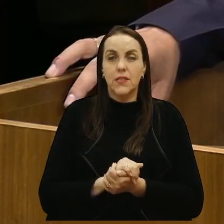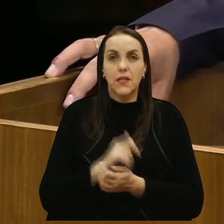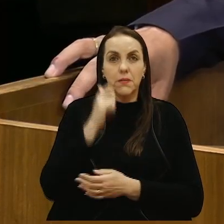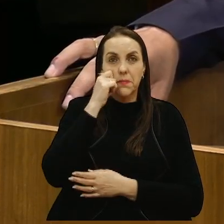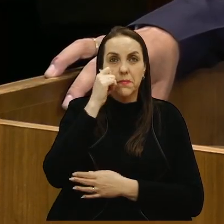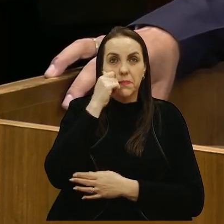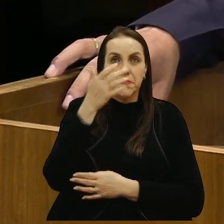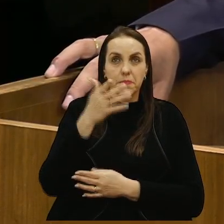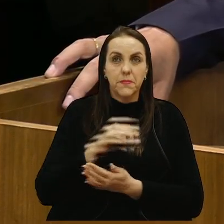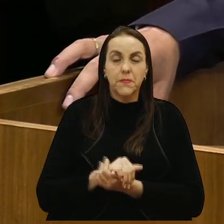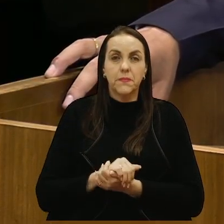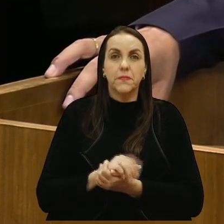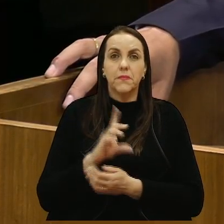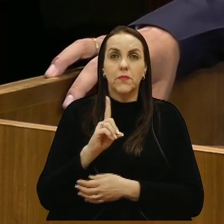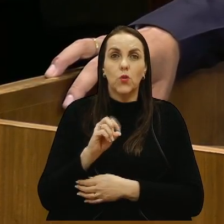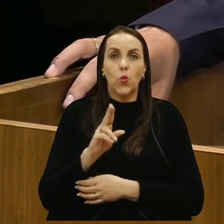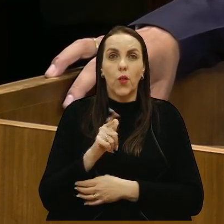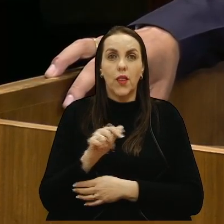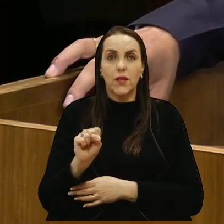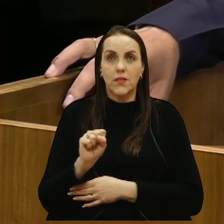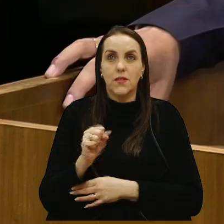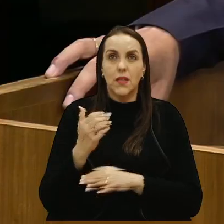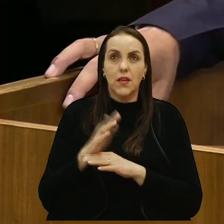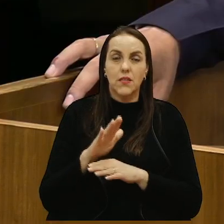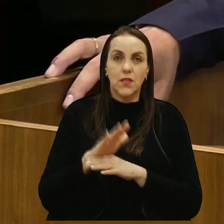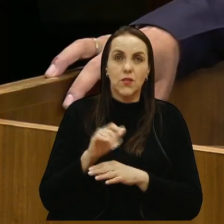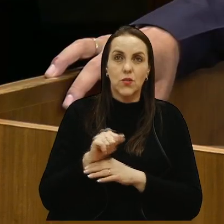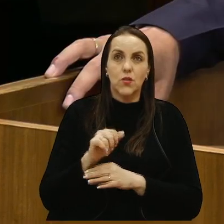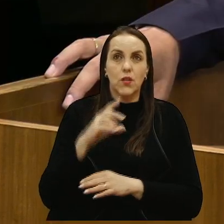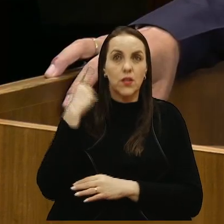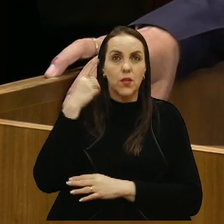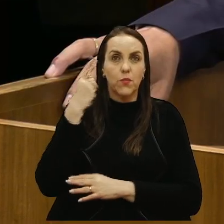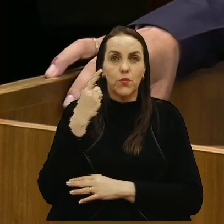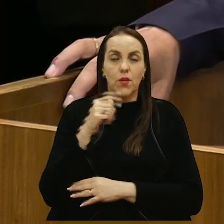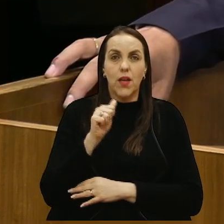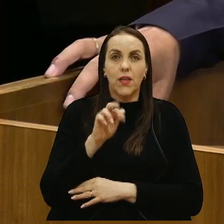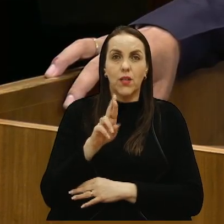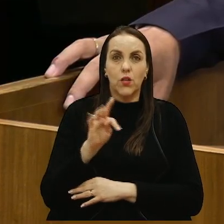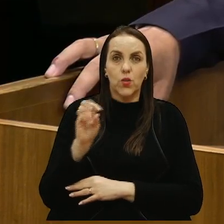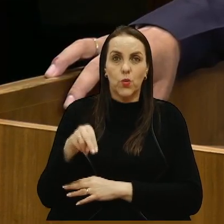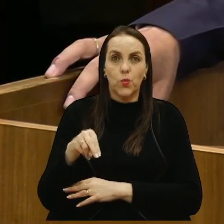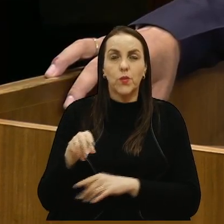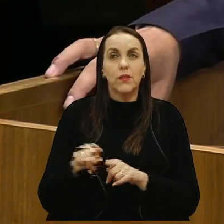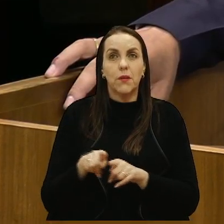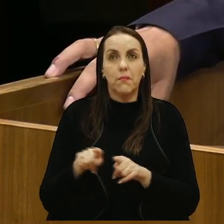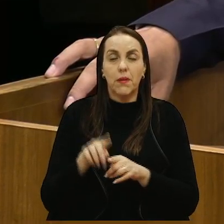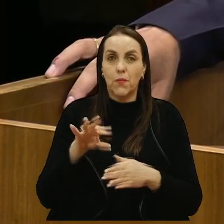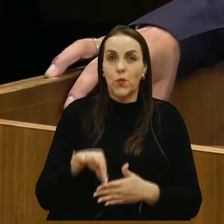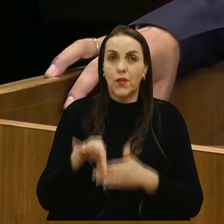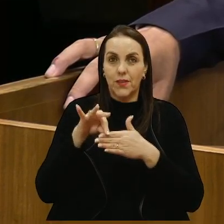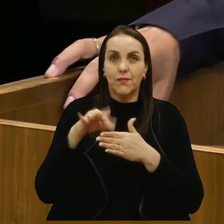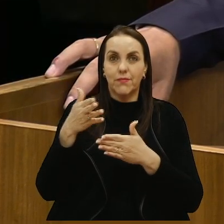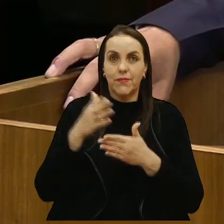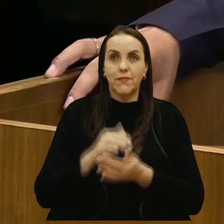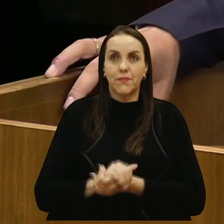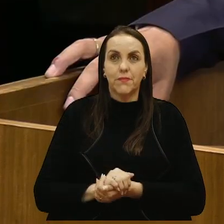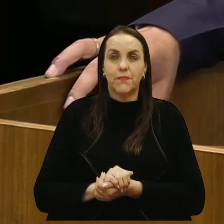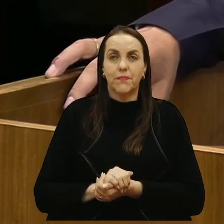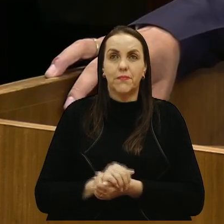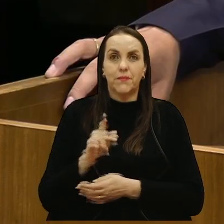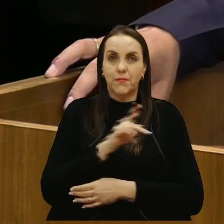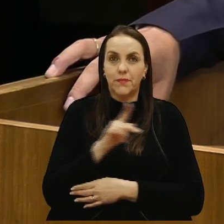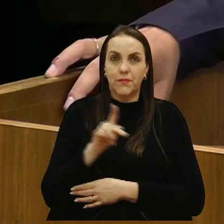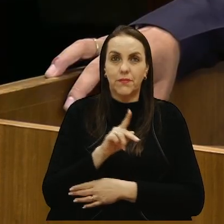do Douglas, assessor do deputado Ayrton Artos, e o meu grande líder,